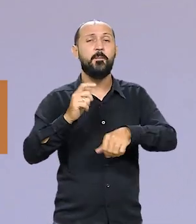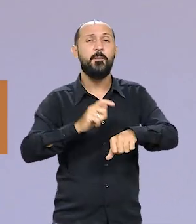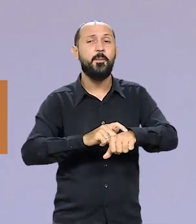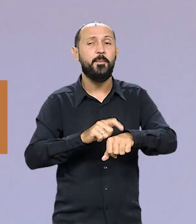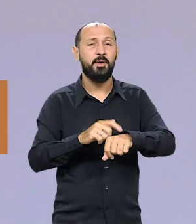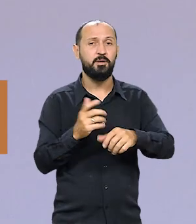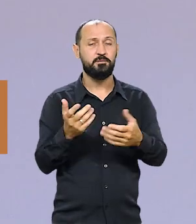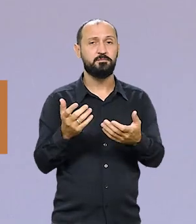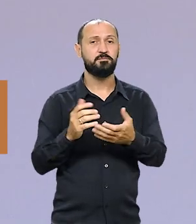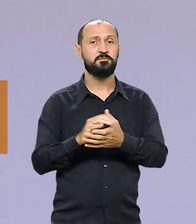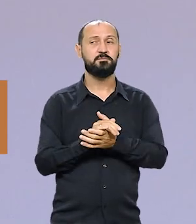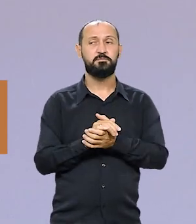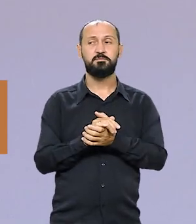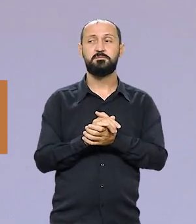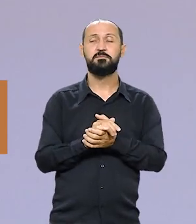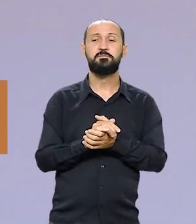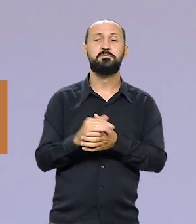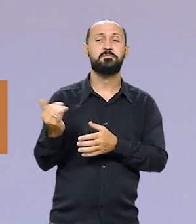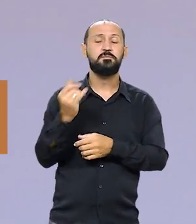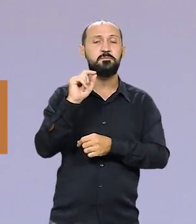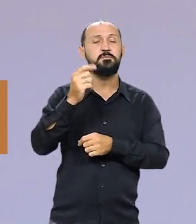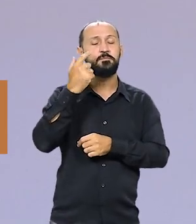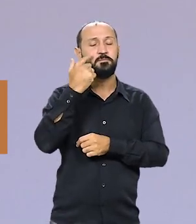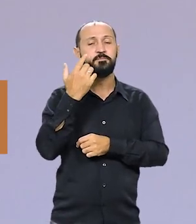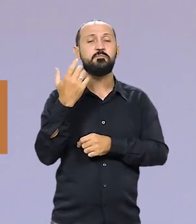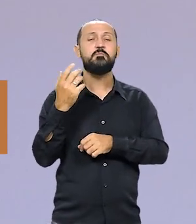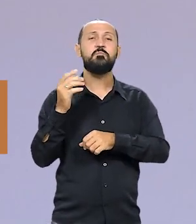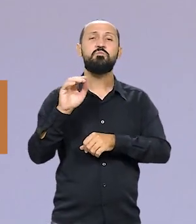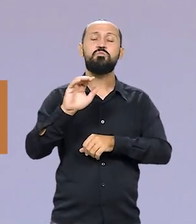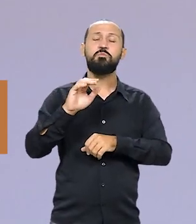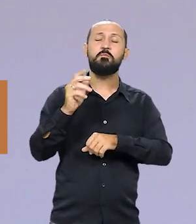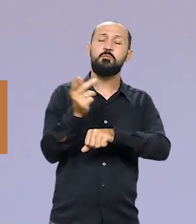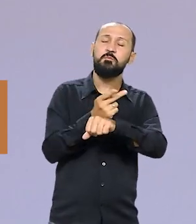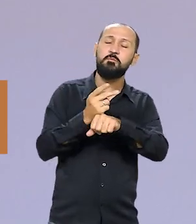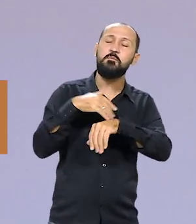algum sinal, né, é importante procurar ajuda